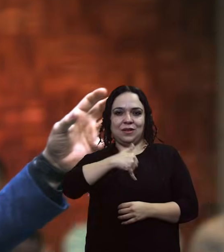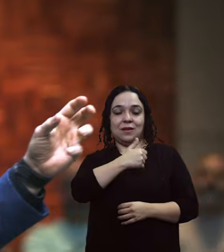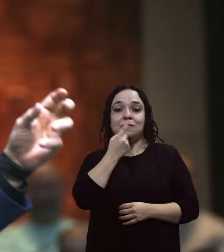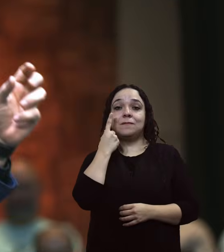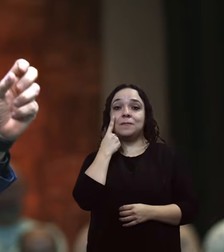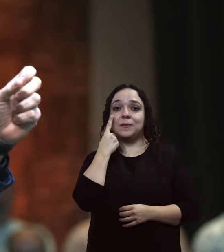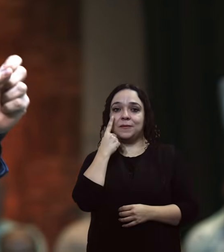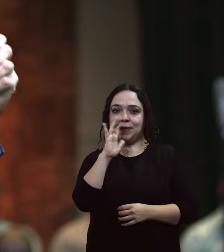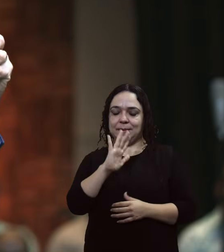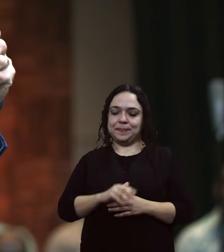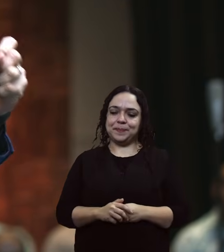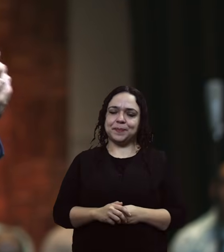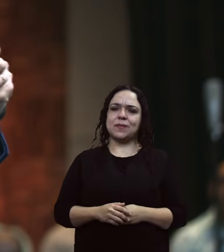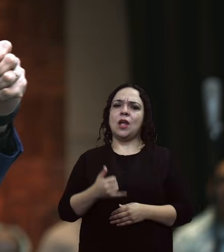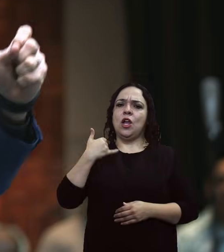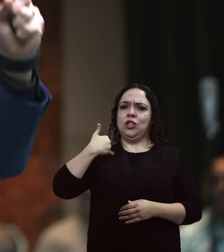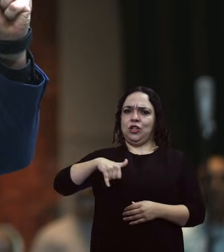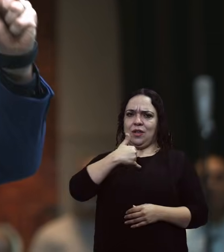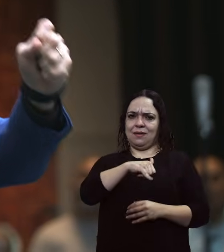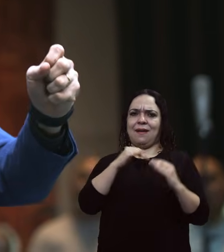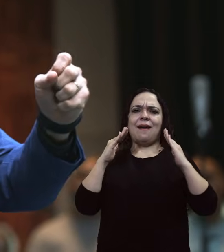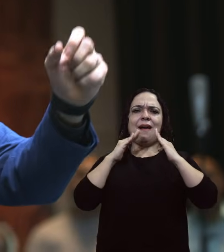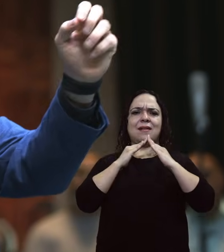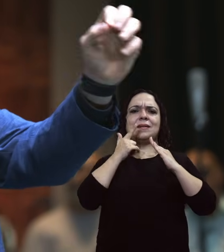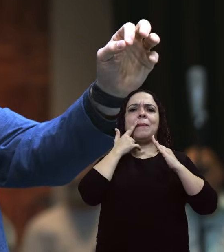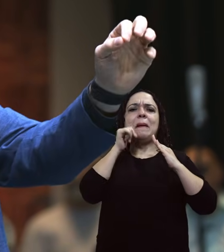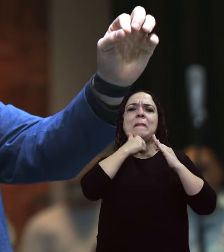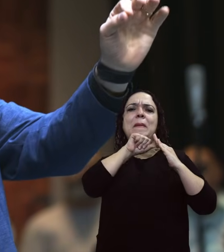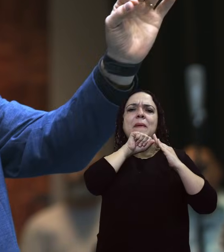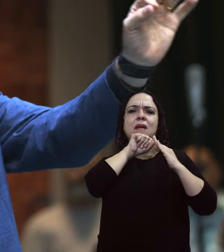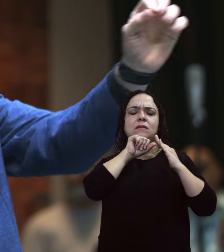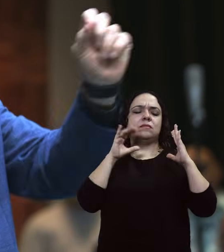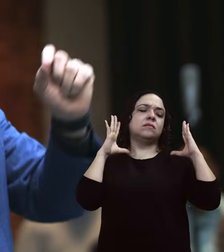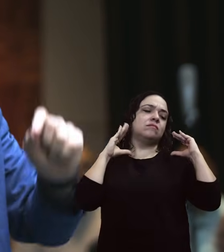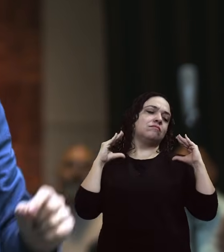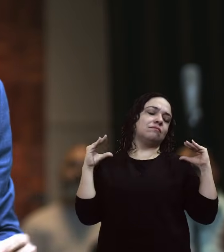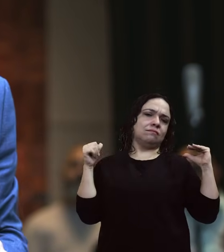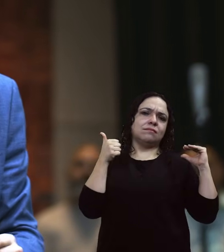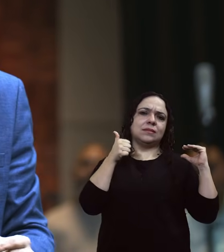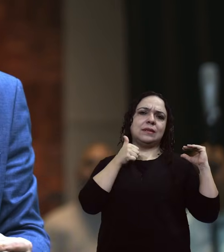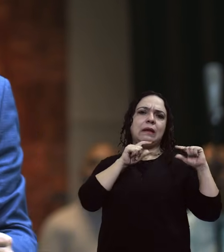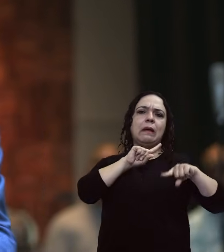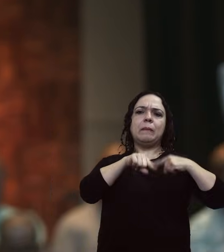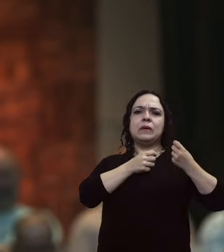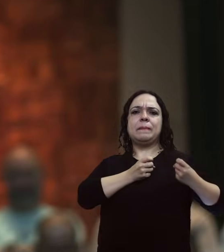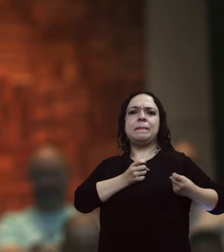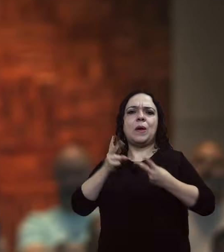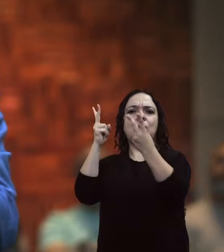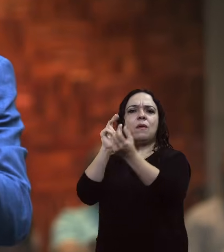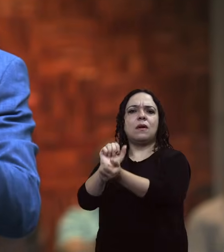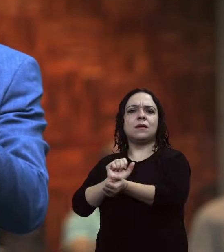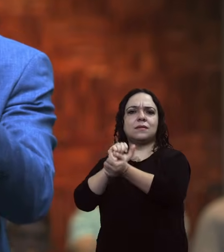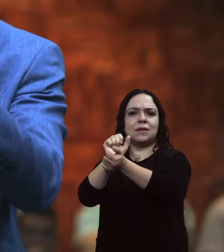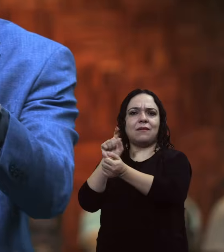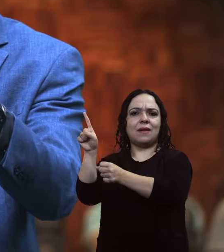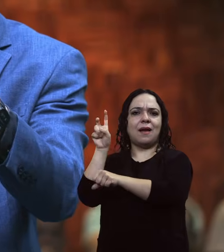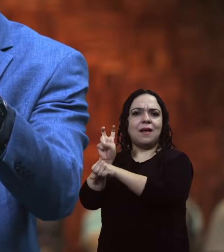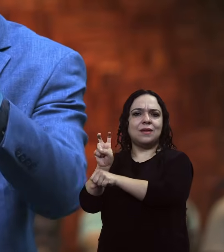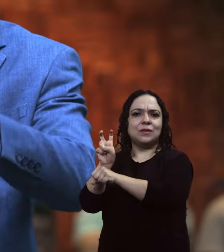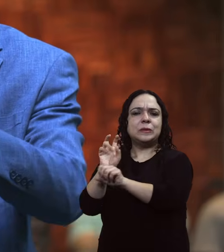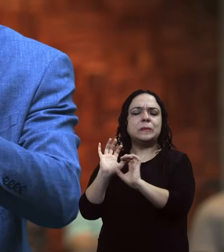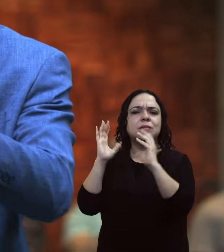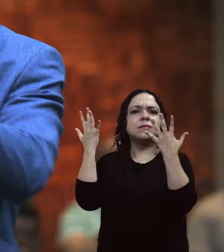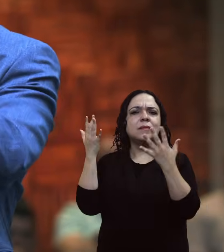Ele sai do conforto da casa dos seus pais e é vendido como escravo. Eu creio que ele prosperou